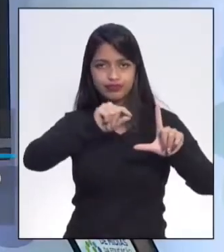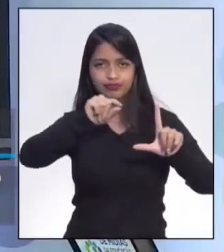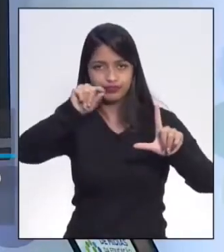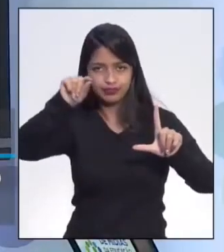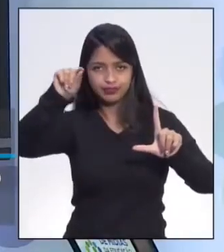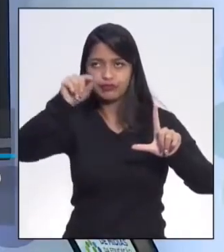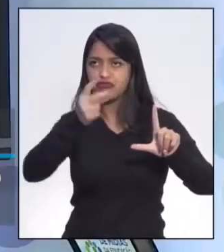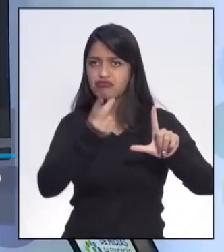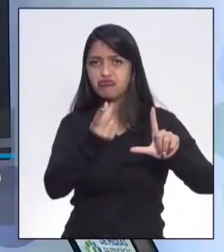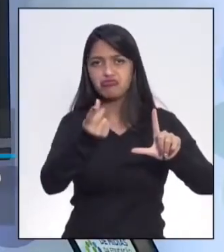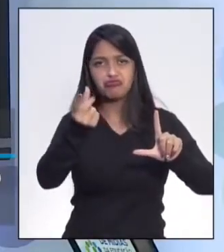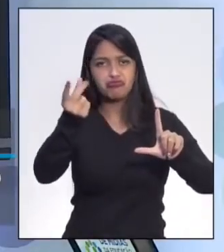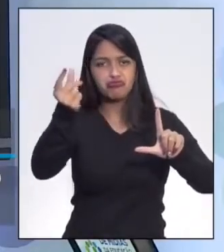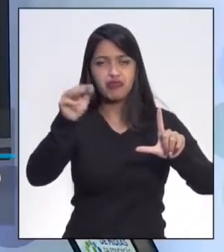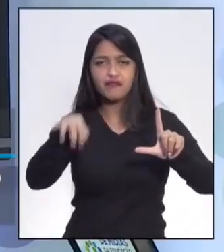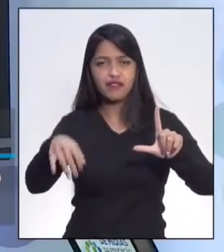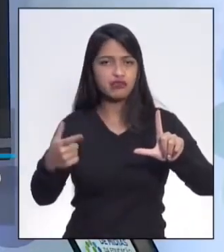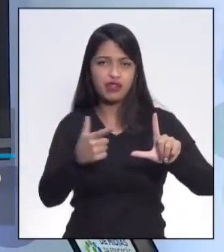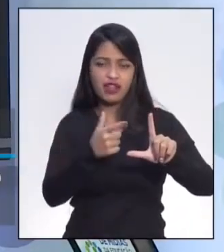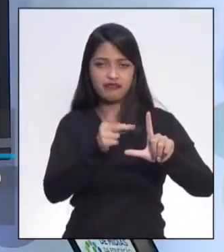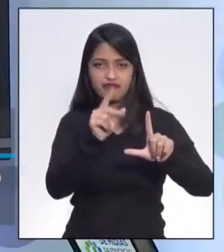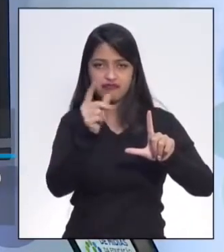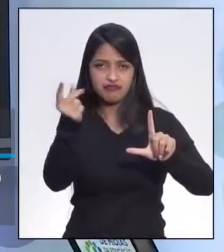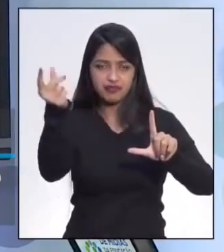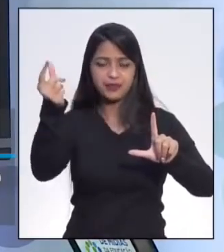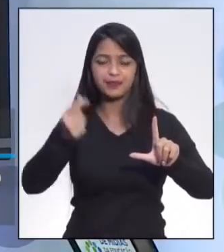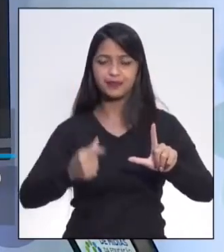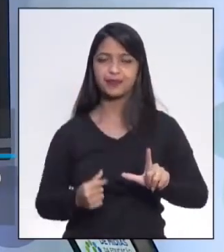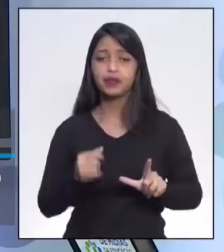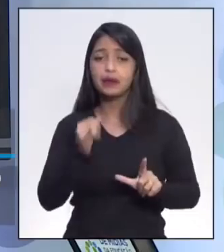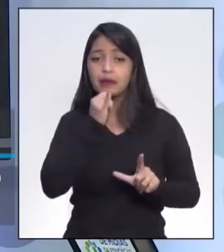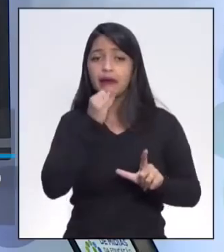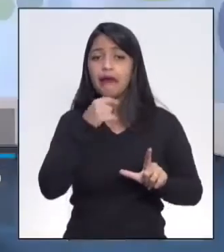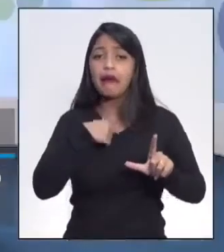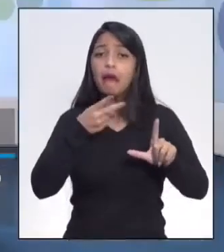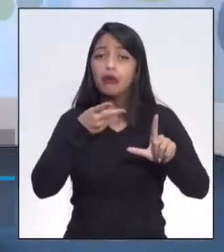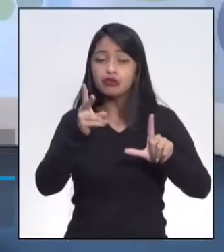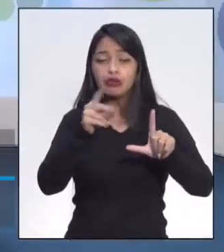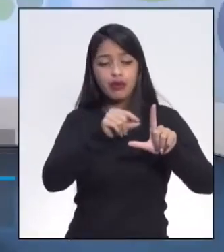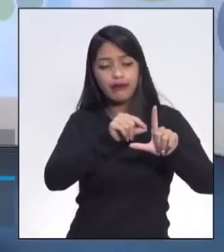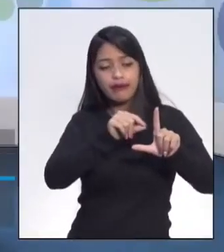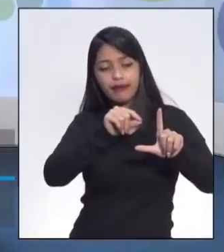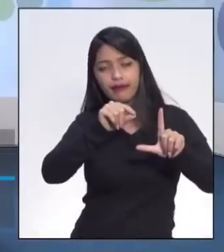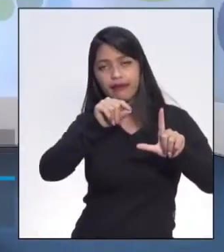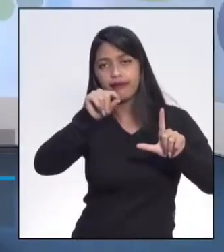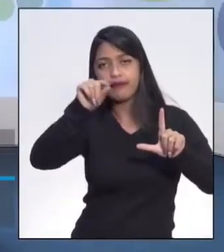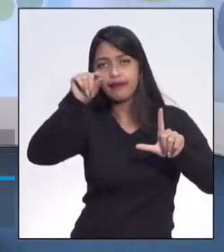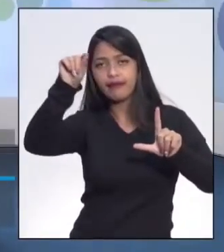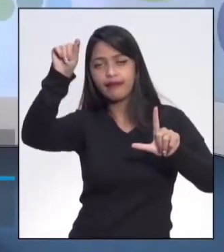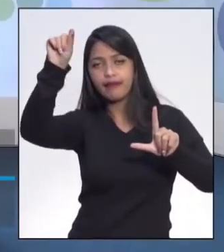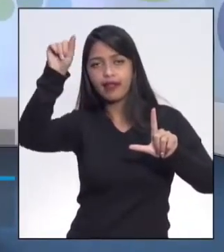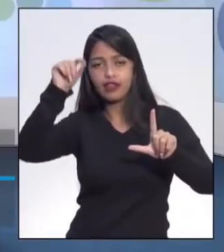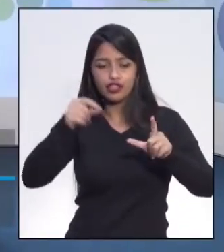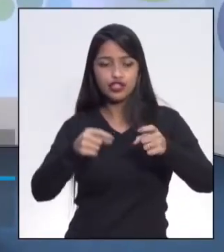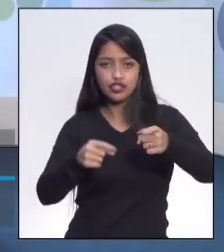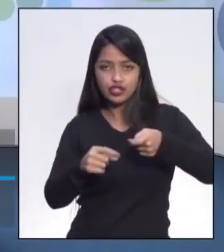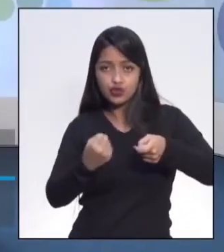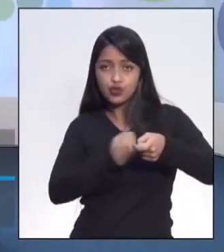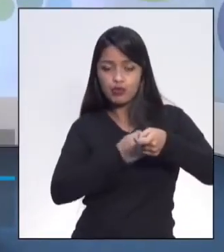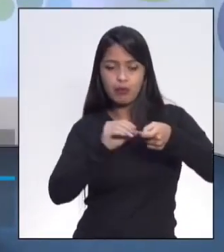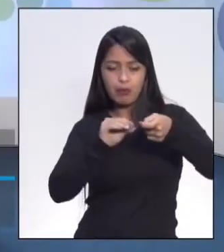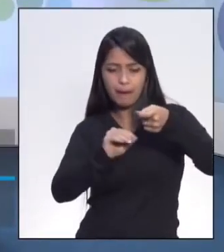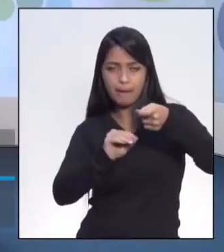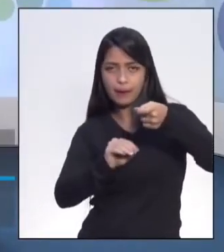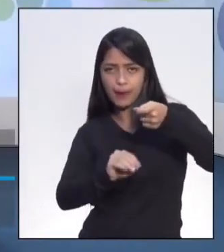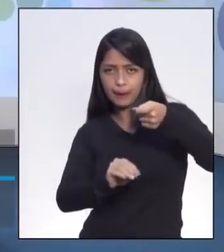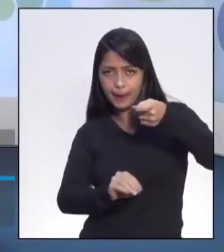tendendo a infinito, não é? Porque se eu continuar atribuindo valores para x,